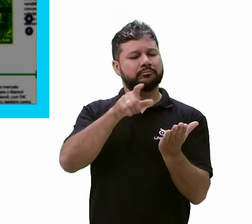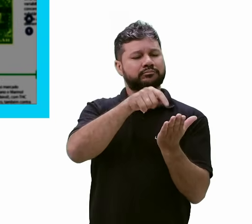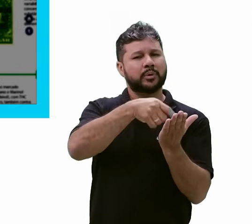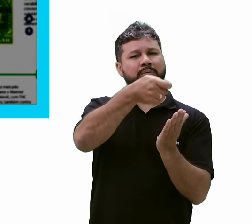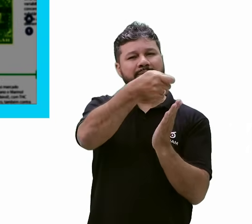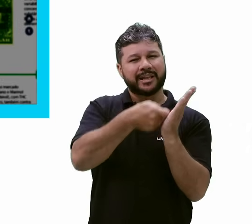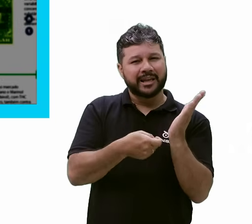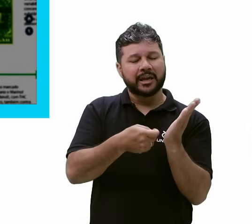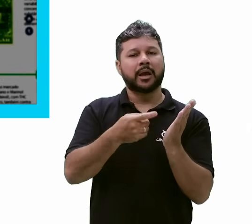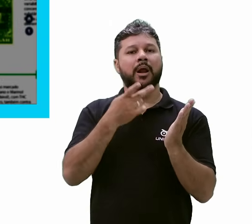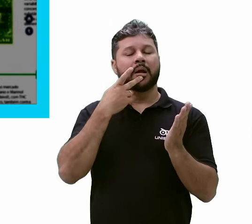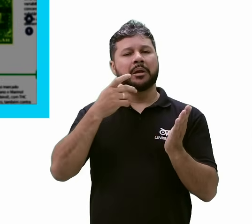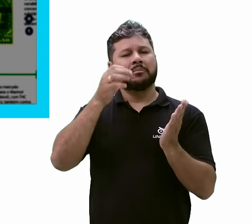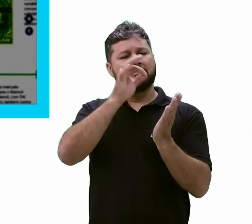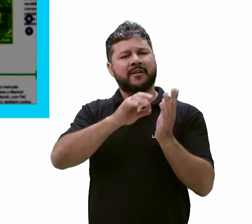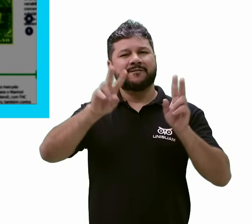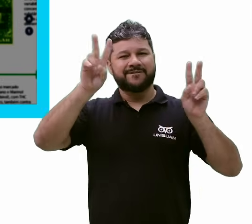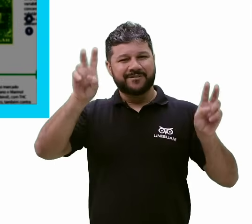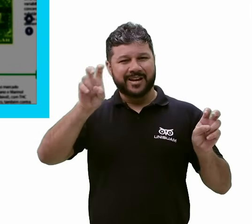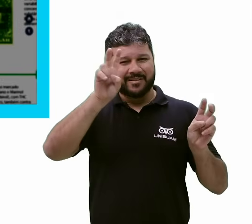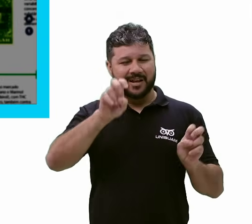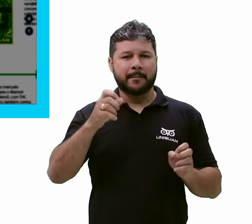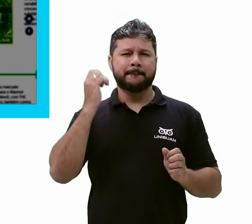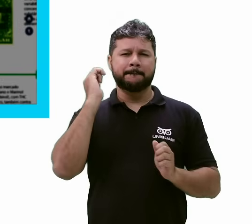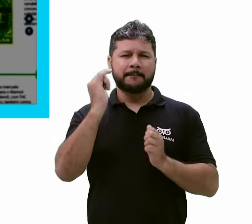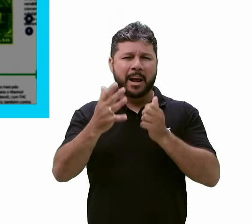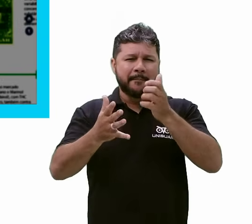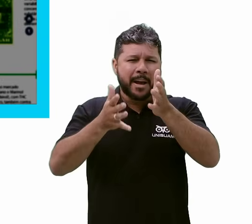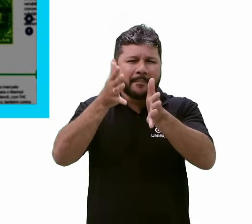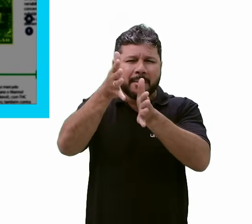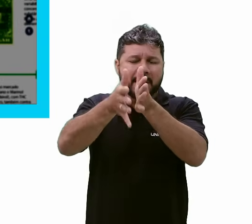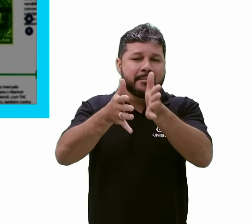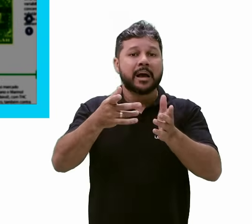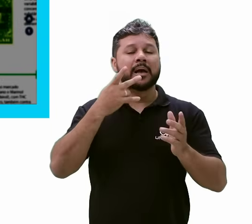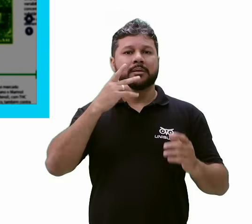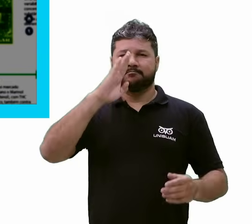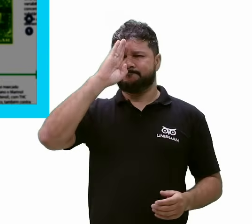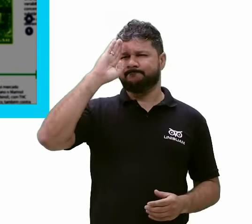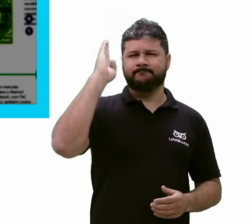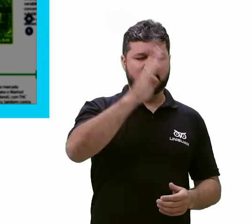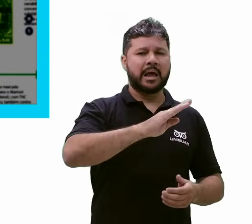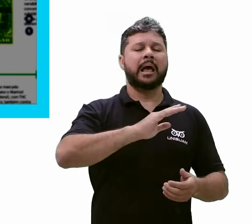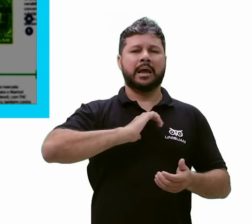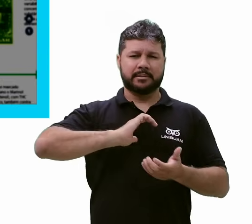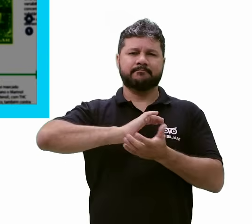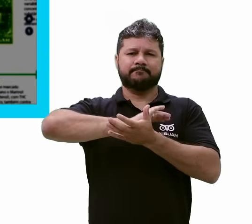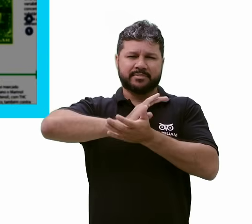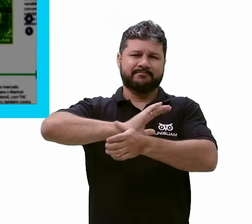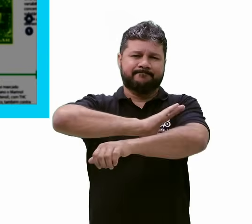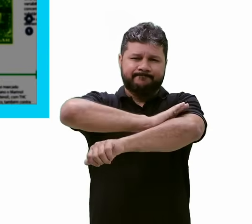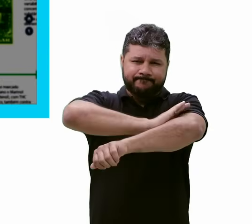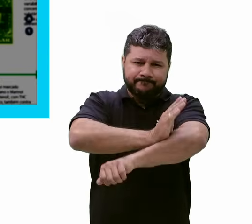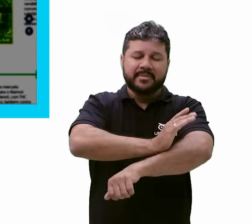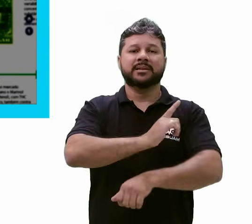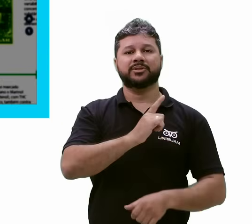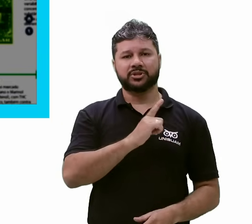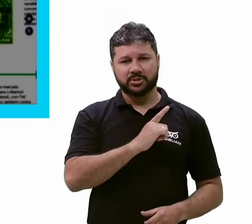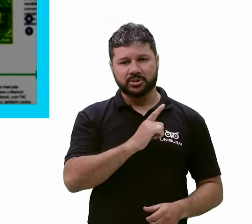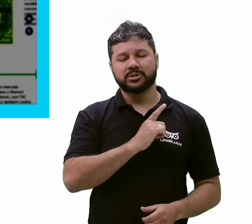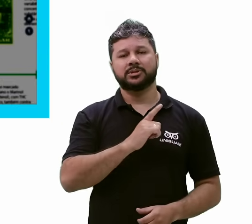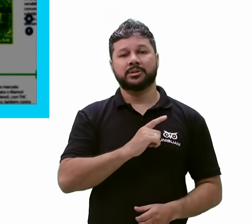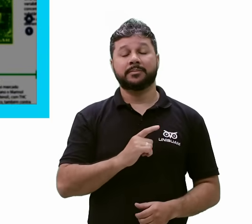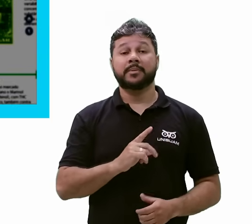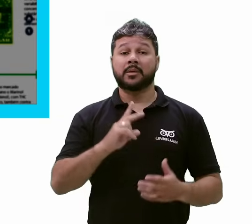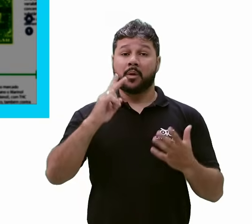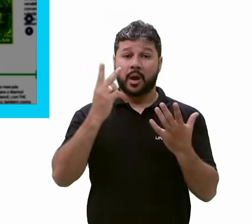né, mostrando essas falas bem específicas mesmo, assim, bem racistas mesmo, tá?